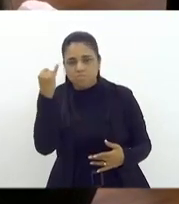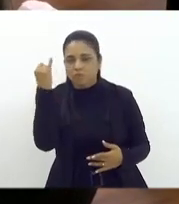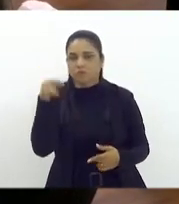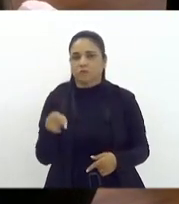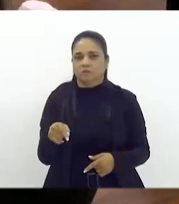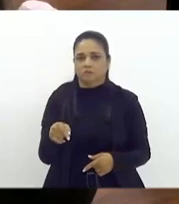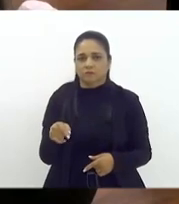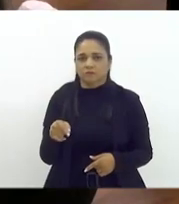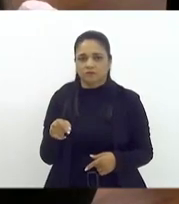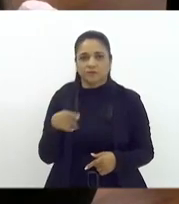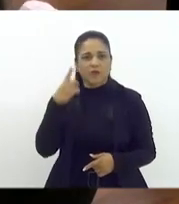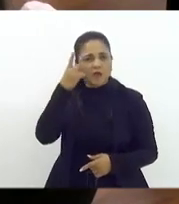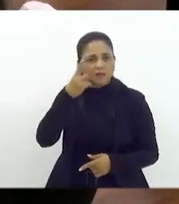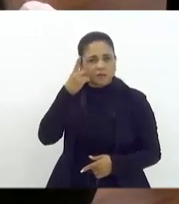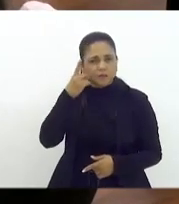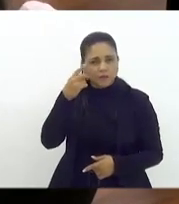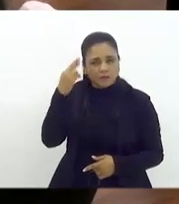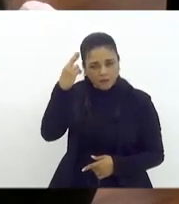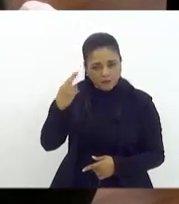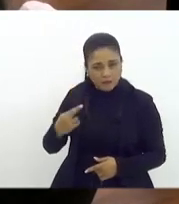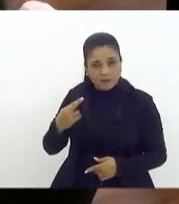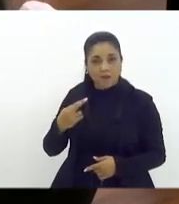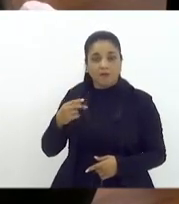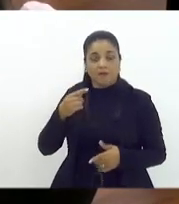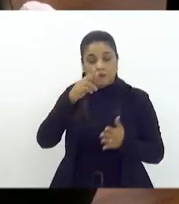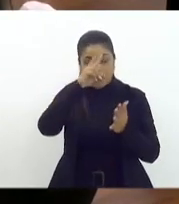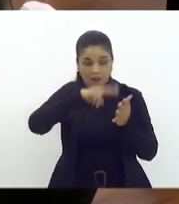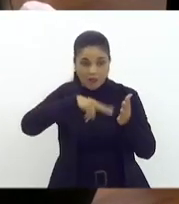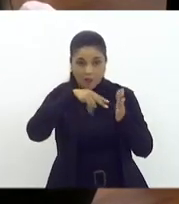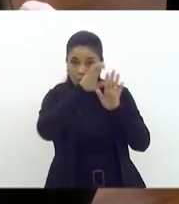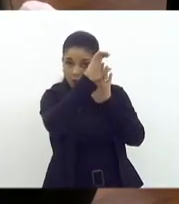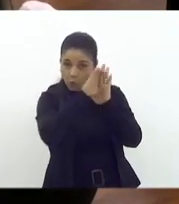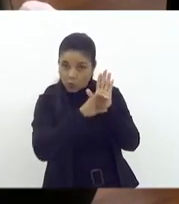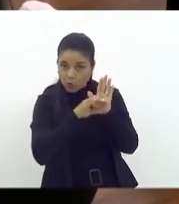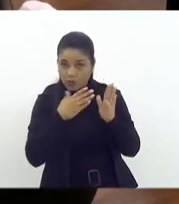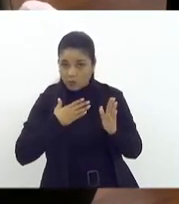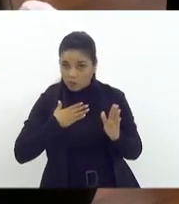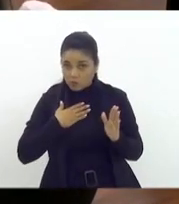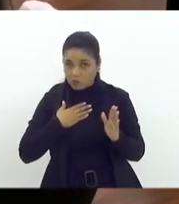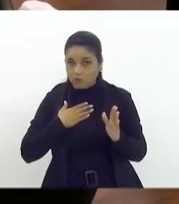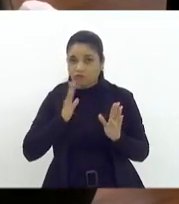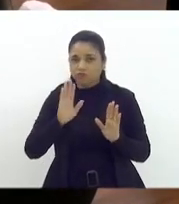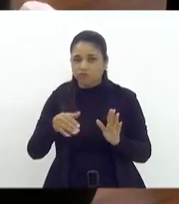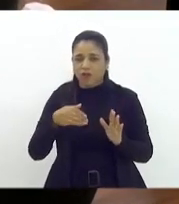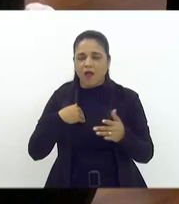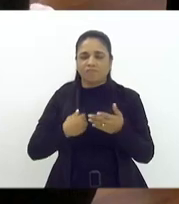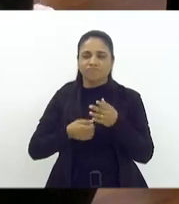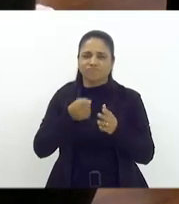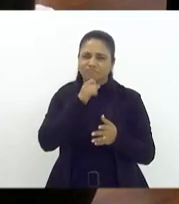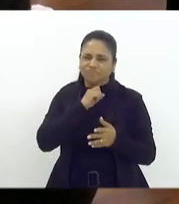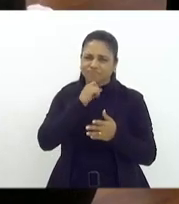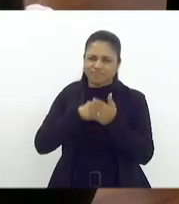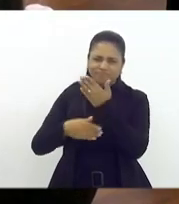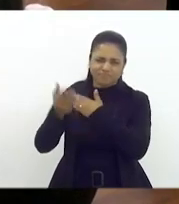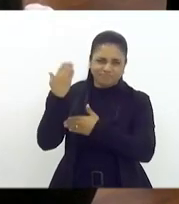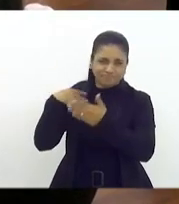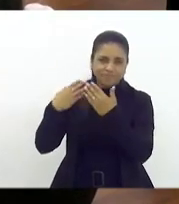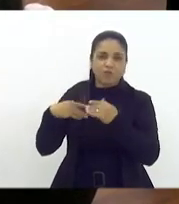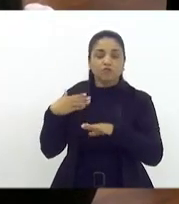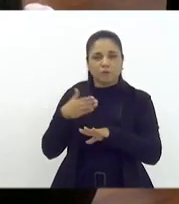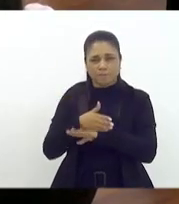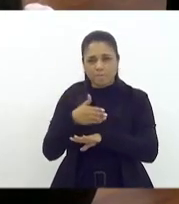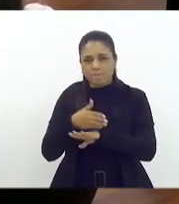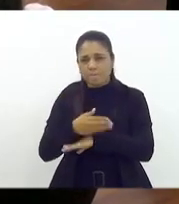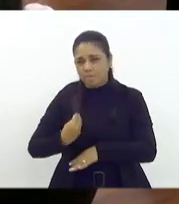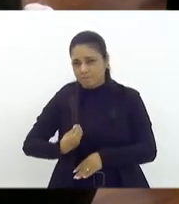a deputada Renata leu o meu currículo na verdade esse essa versão do currículo já tá antiga eu participei desse desse